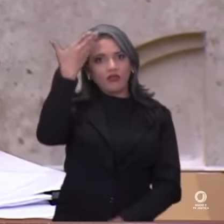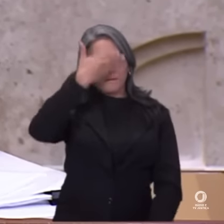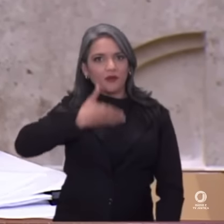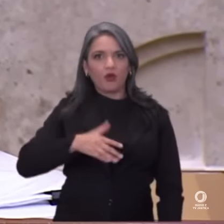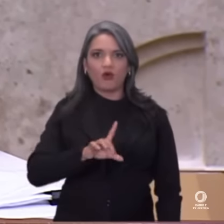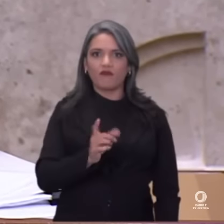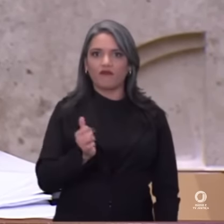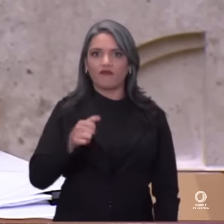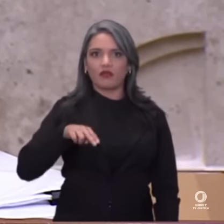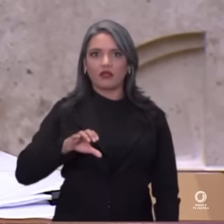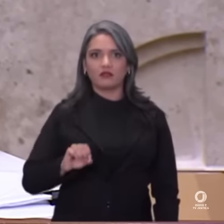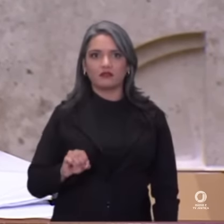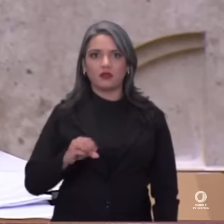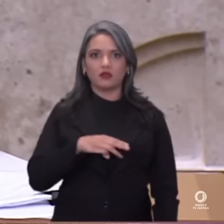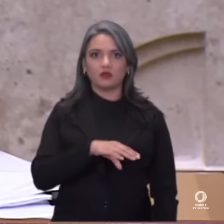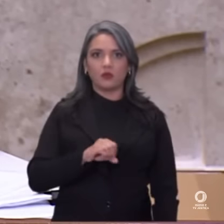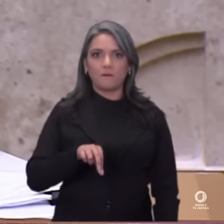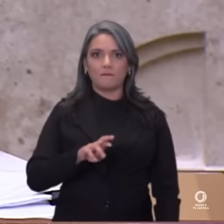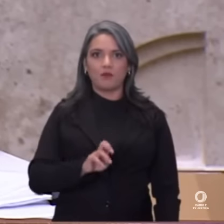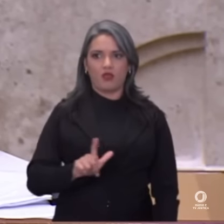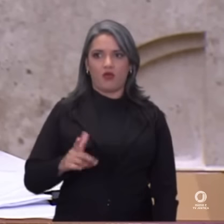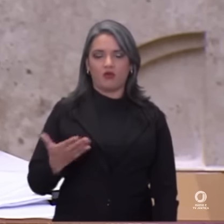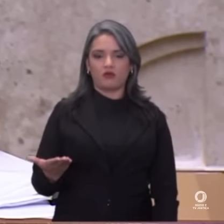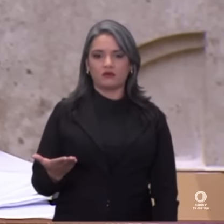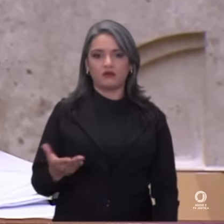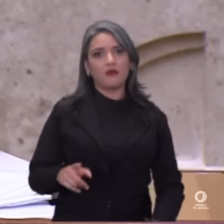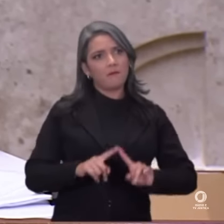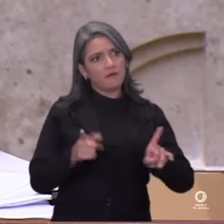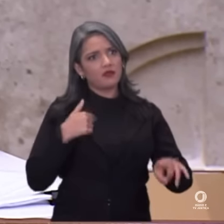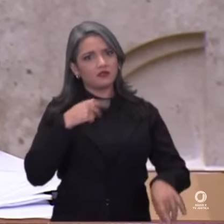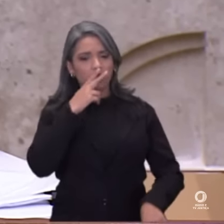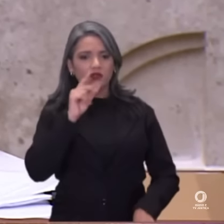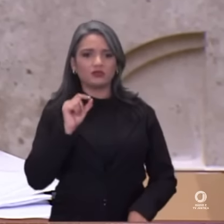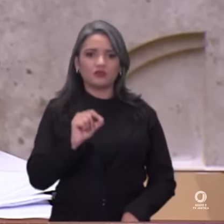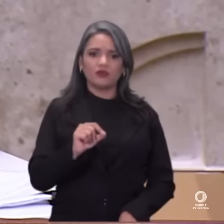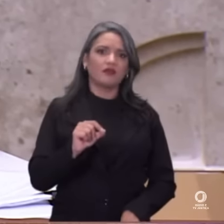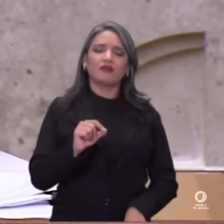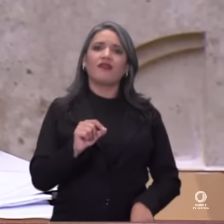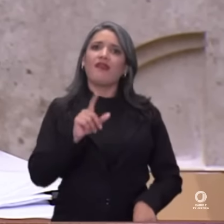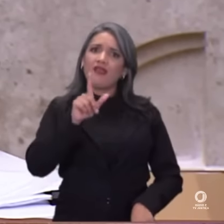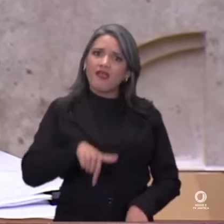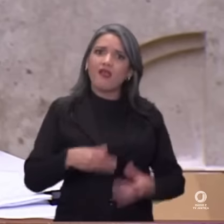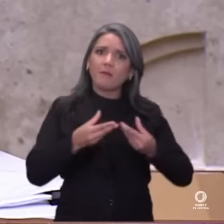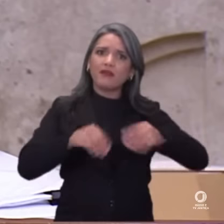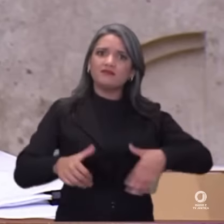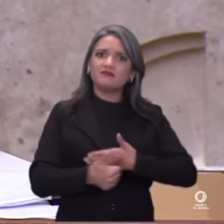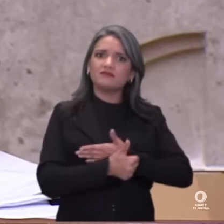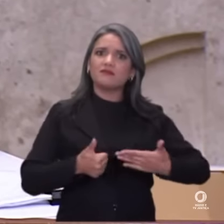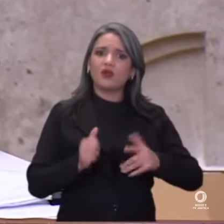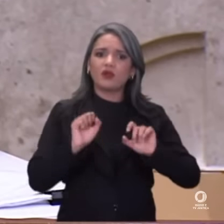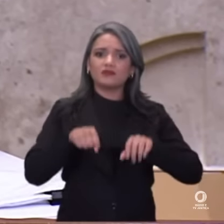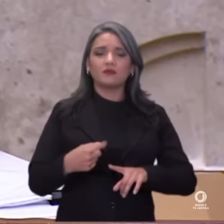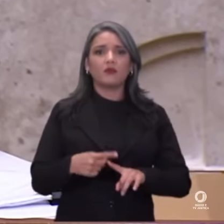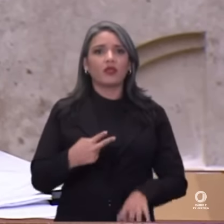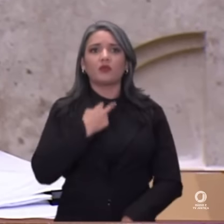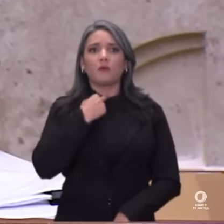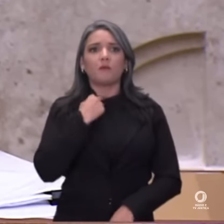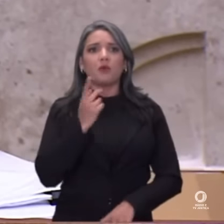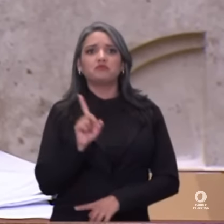Mas eu acho que o dano moral decorre do fato em si de a pessoa não ser autorizada a utilizar o banheiro que corresponde à sua identidade de